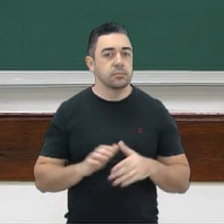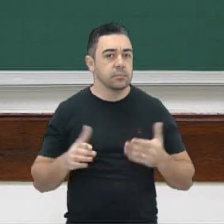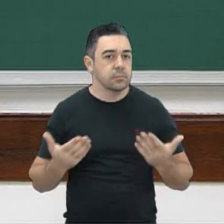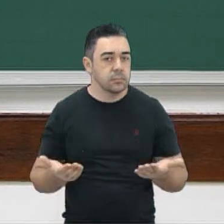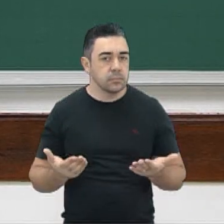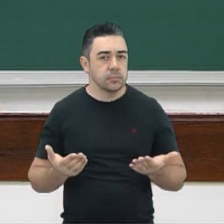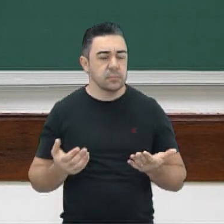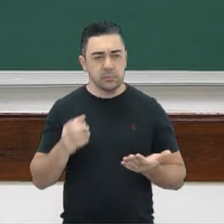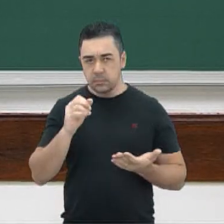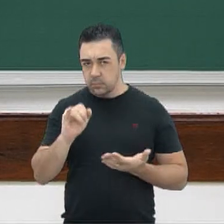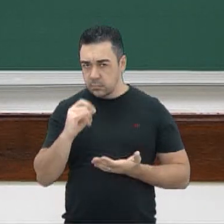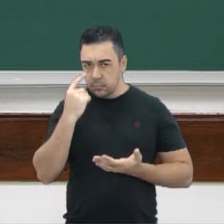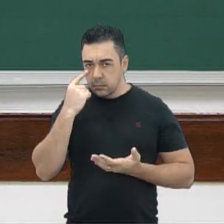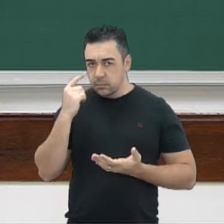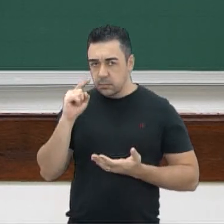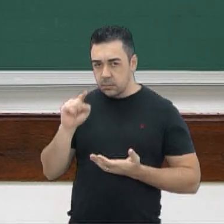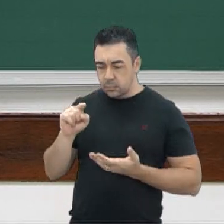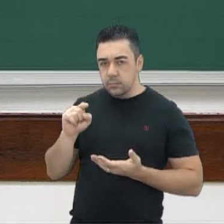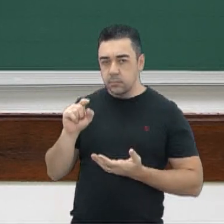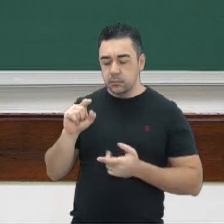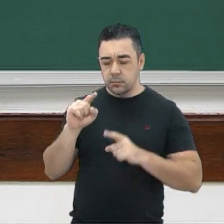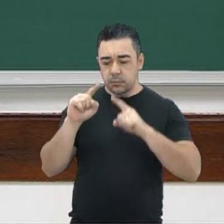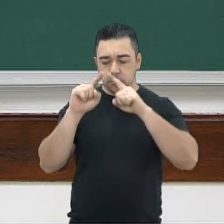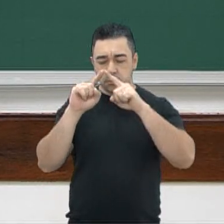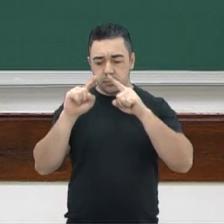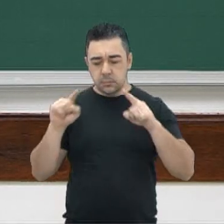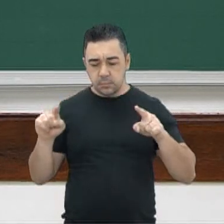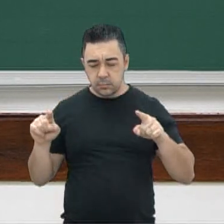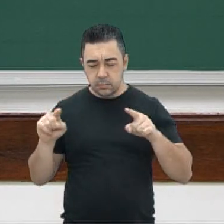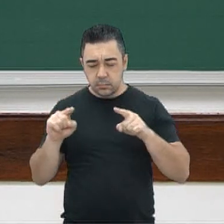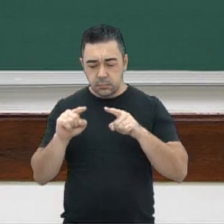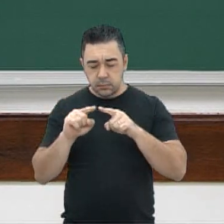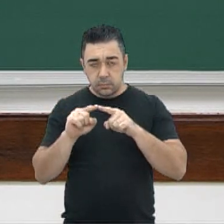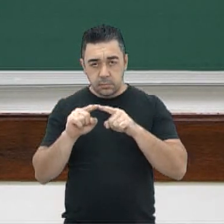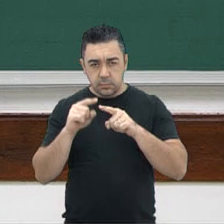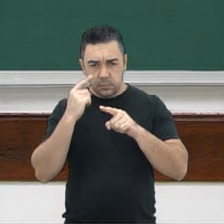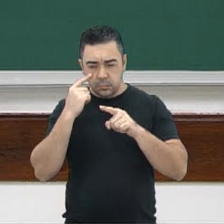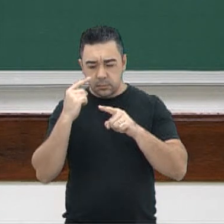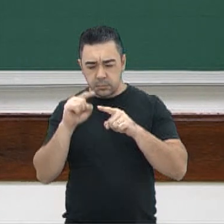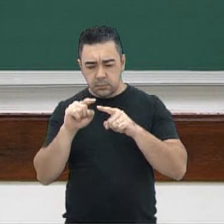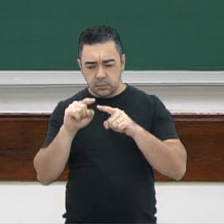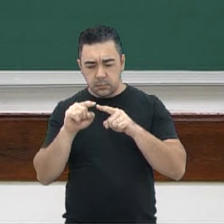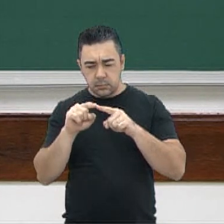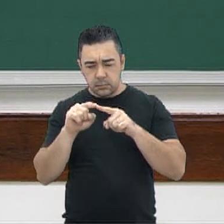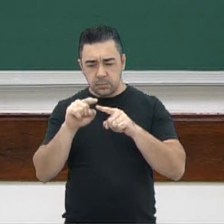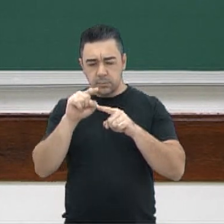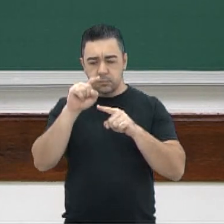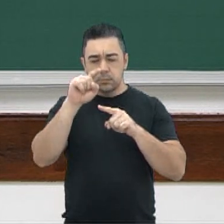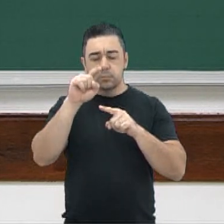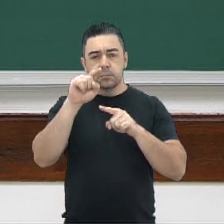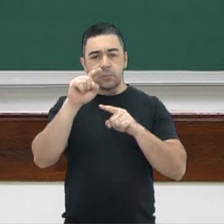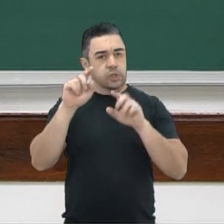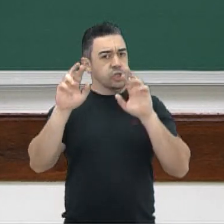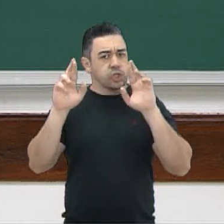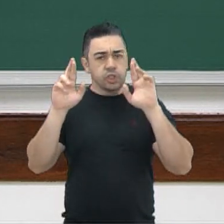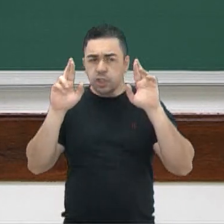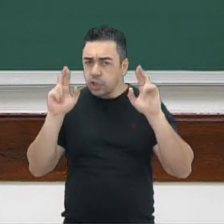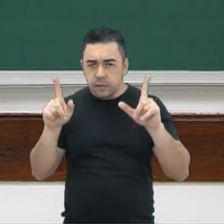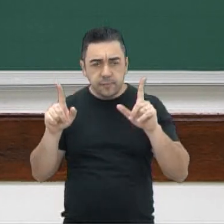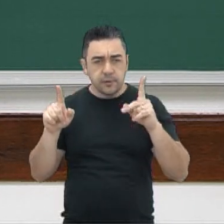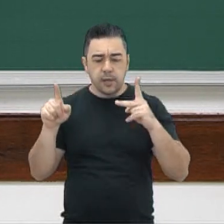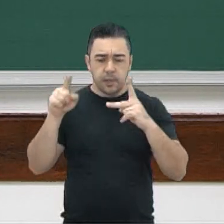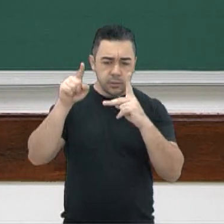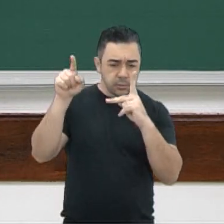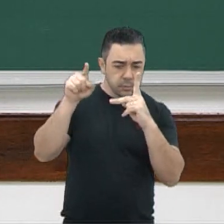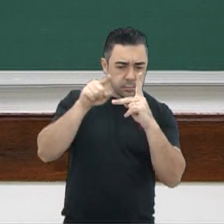Então, se eu estiver olhando para o triângulo e eu vou verificar que é bem diferente da bissetriz como da